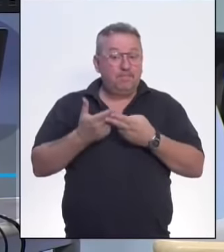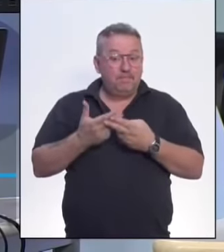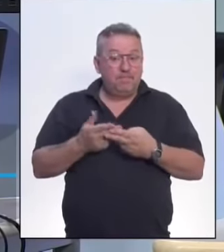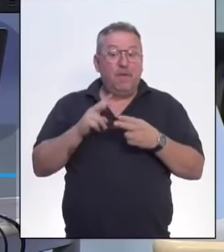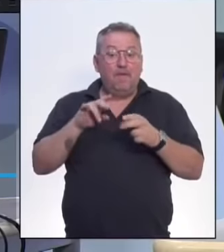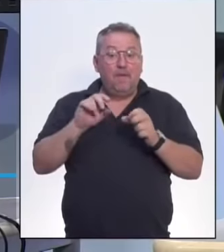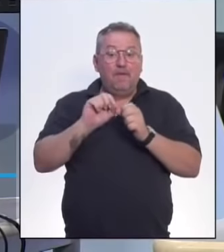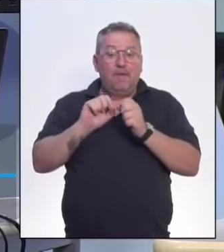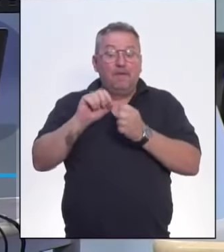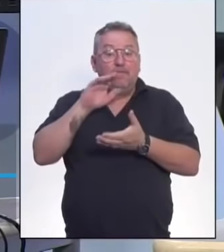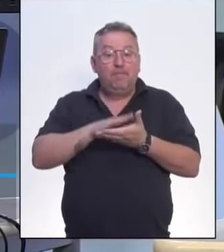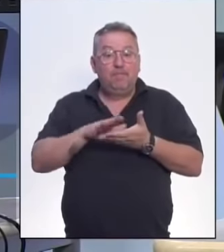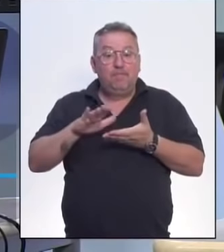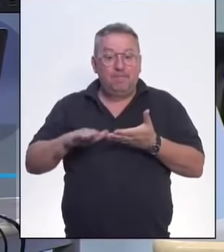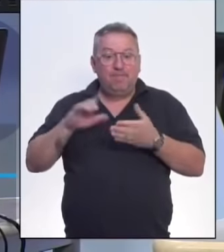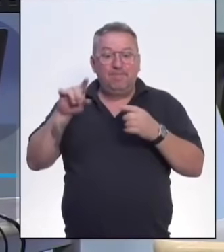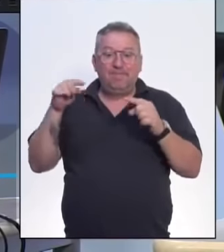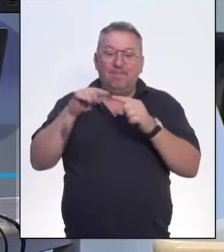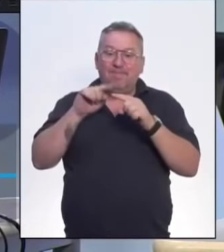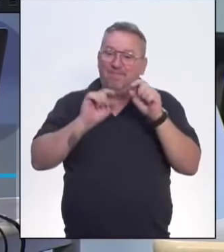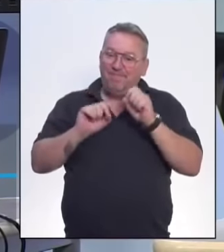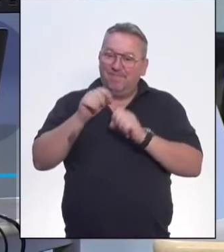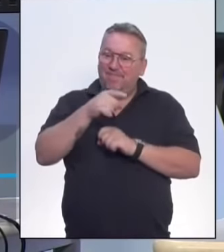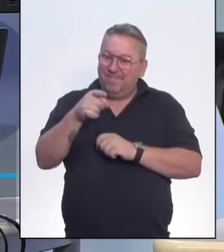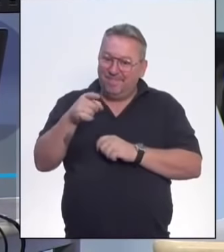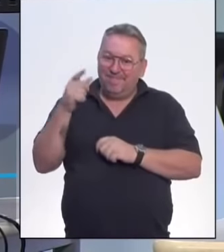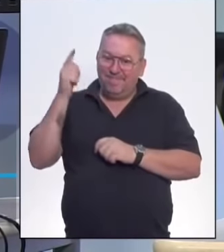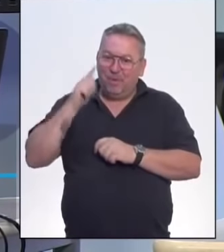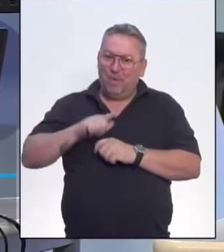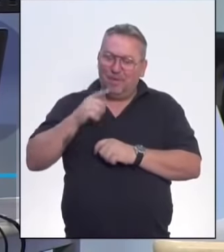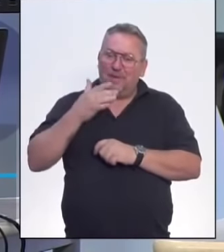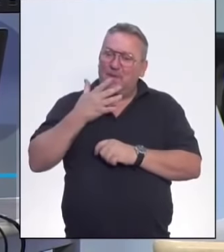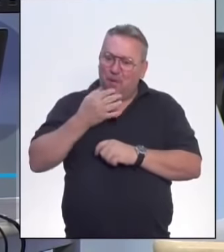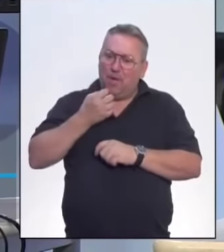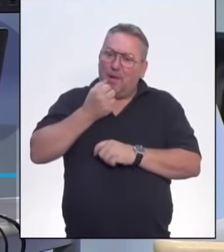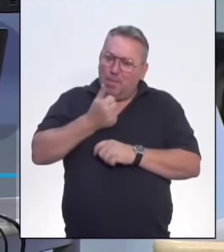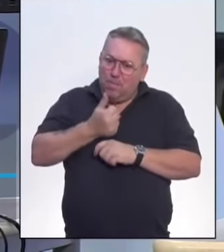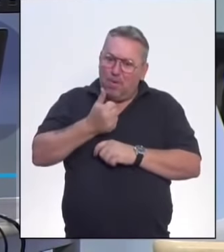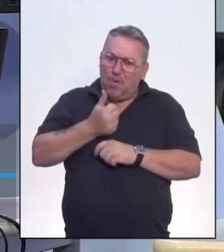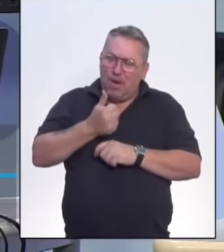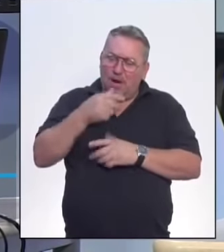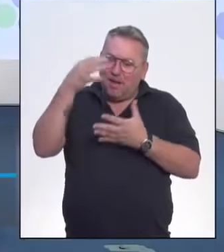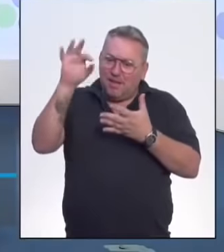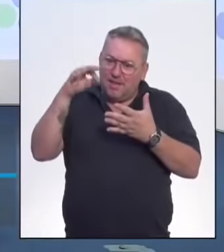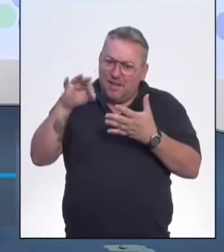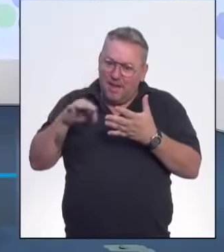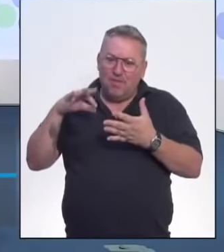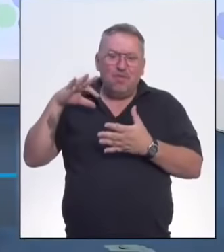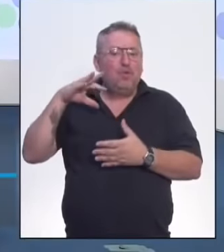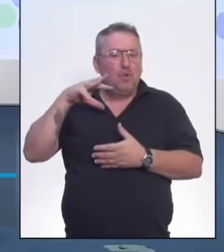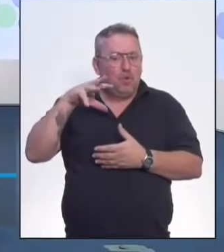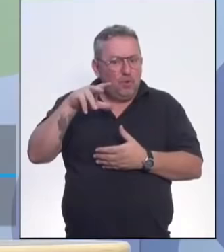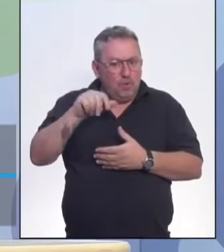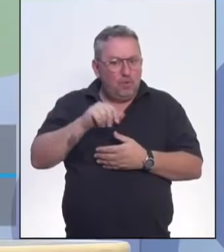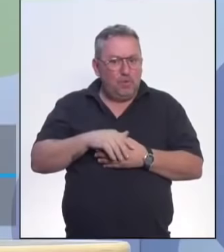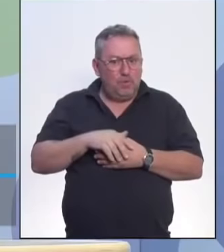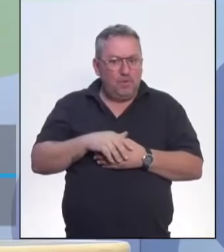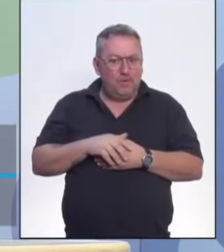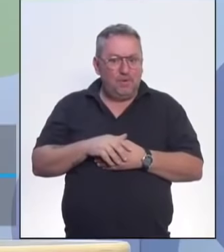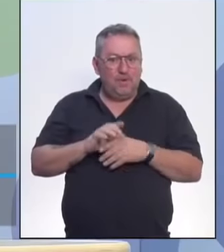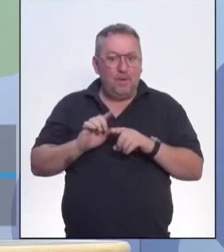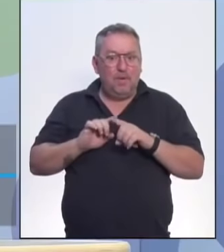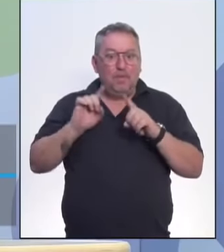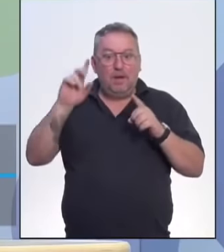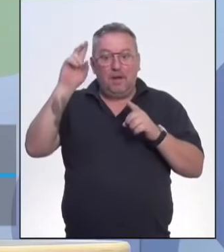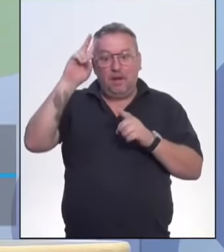esses exercícios. O objetivo, naturalmente, é que você gabarite. A gente falou ontem disso, né, Alessandra? Que você acerte. É, gente, essa é a ideia.